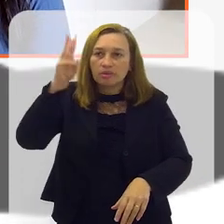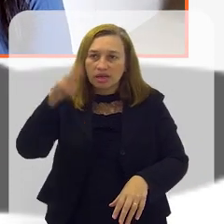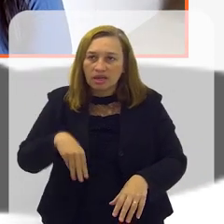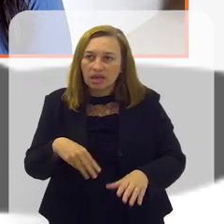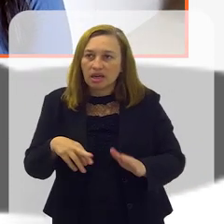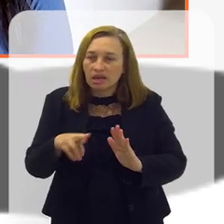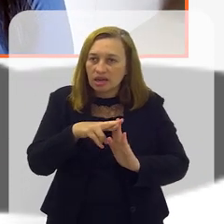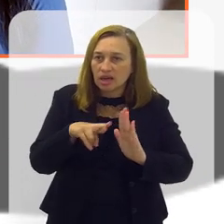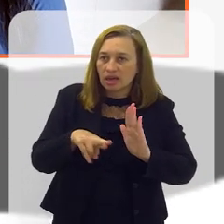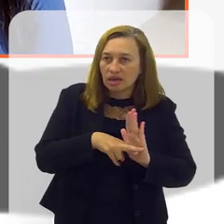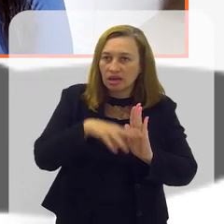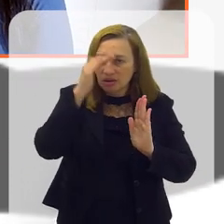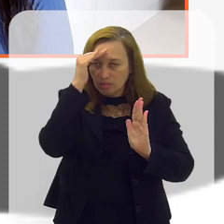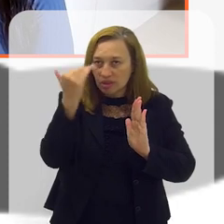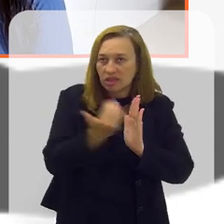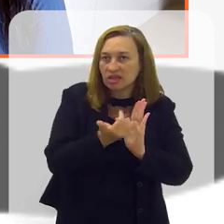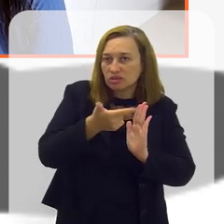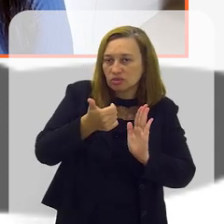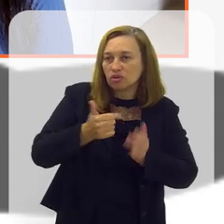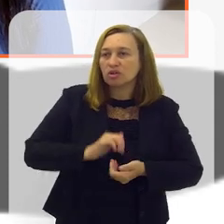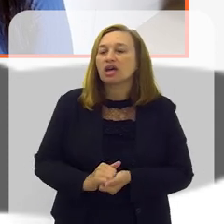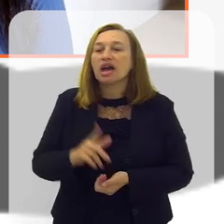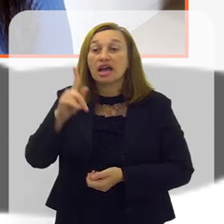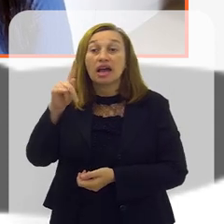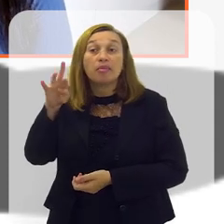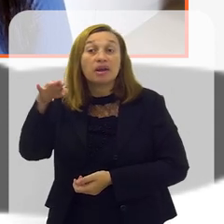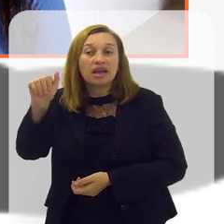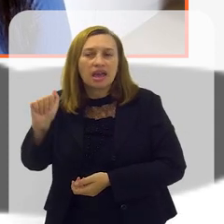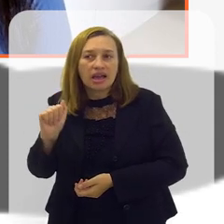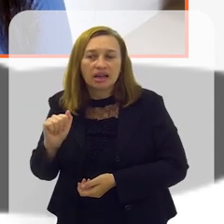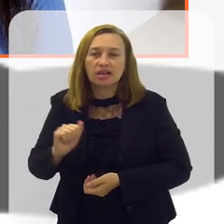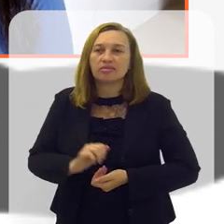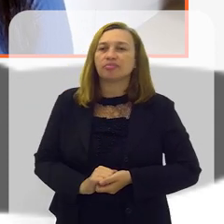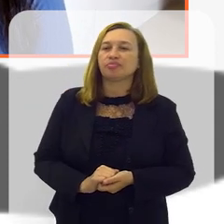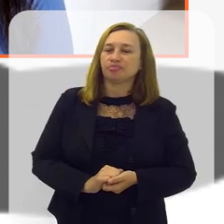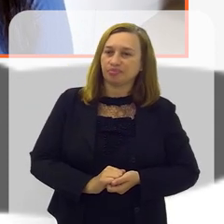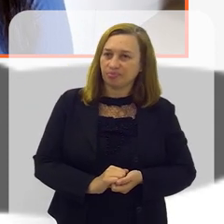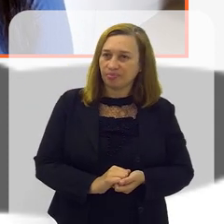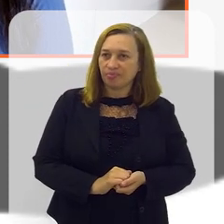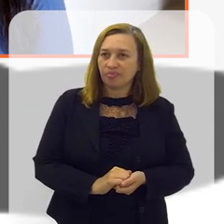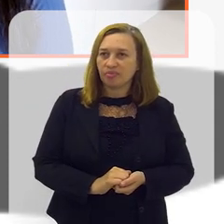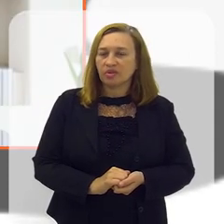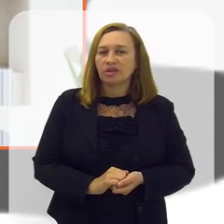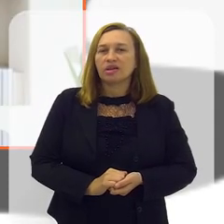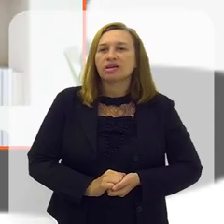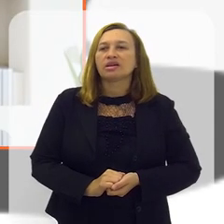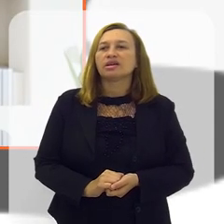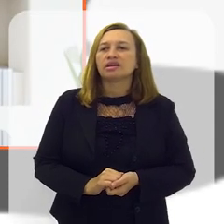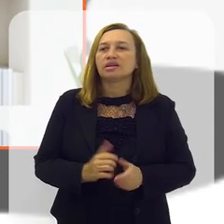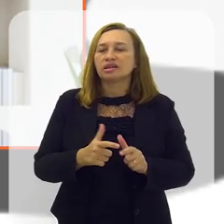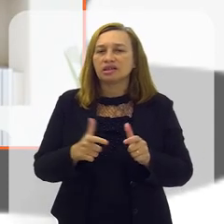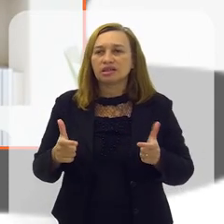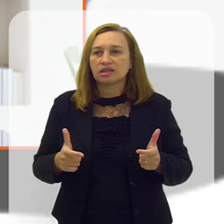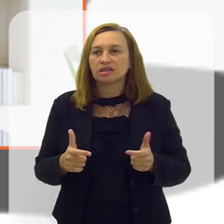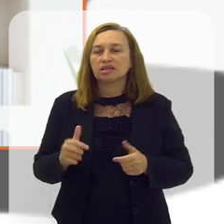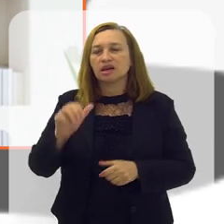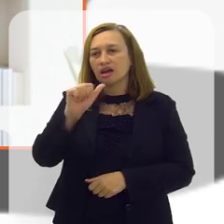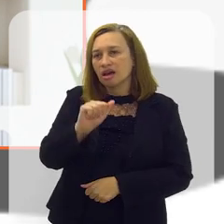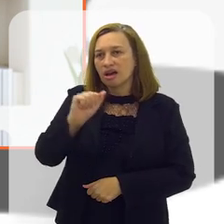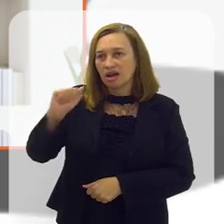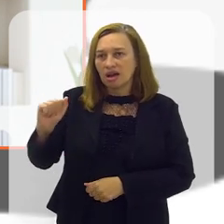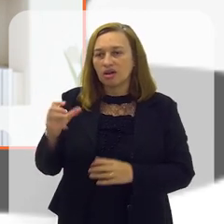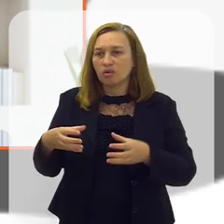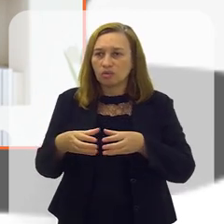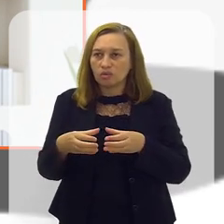12 passos. Gabriela, a que você atribui o êxito imenso que os